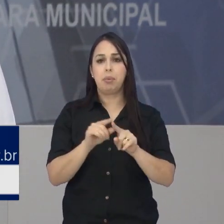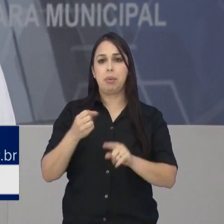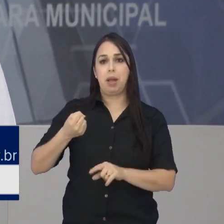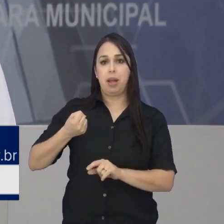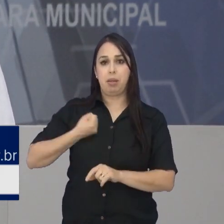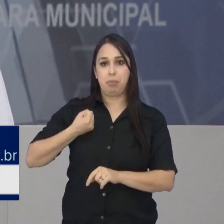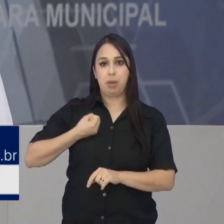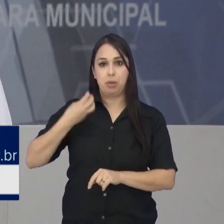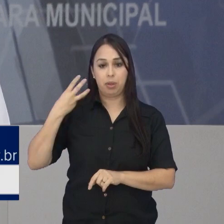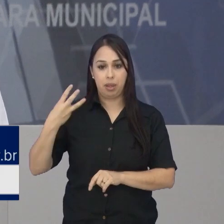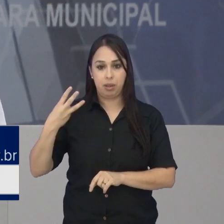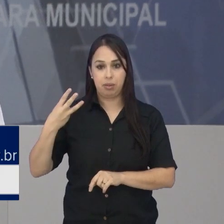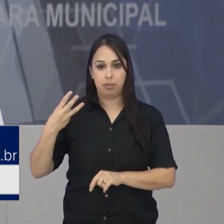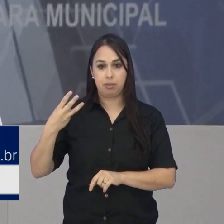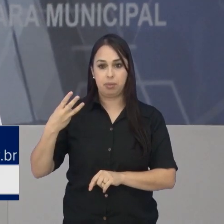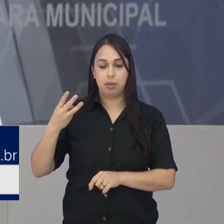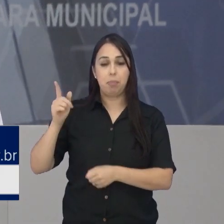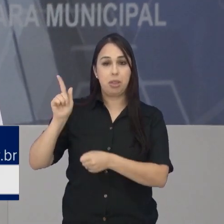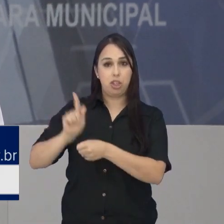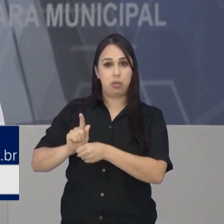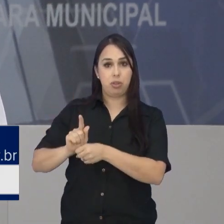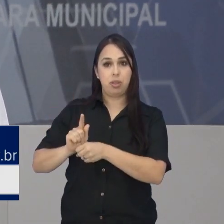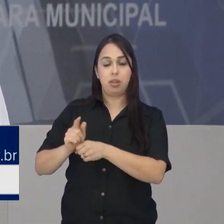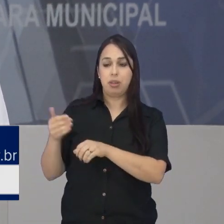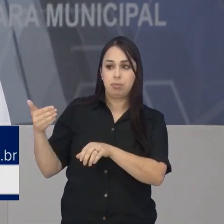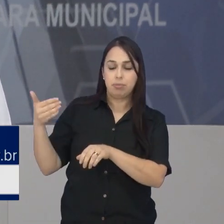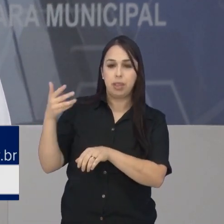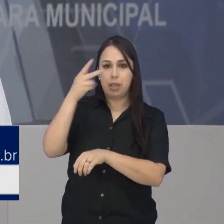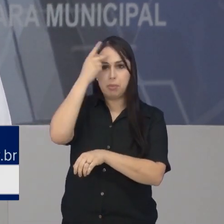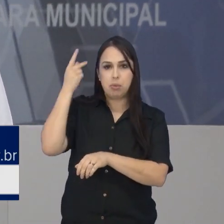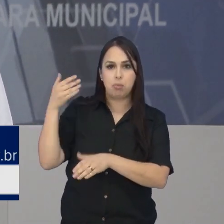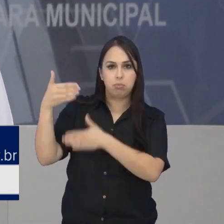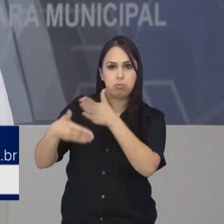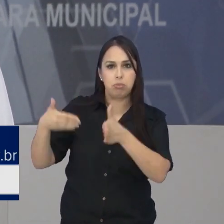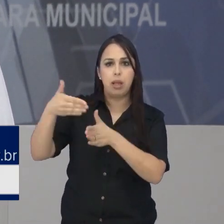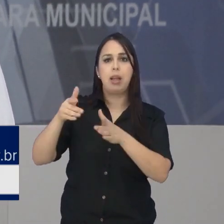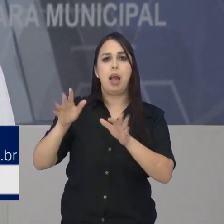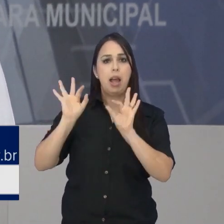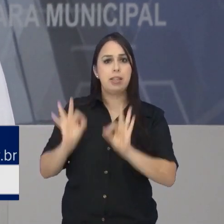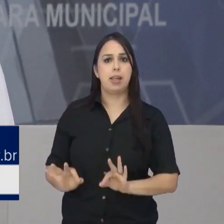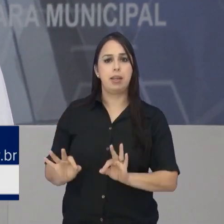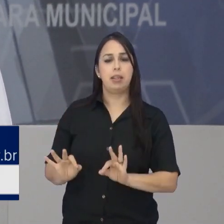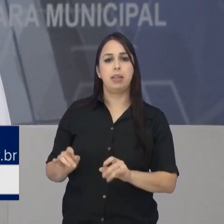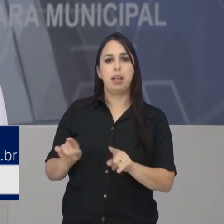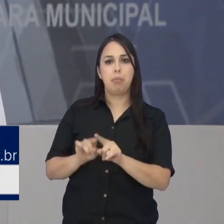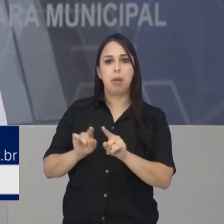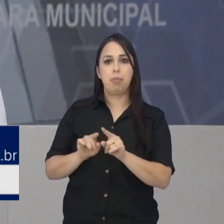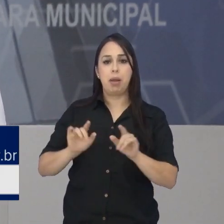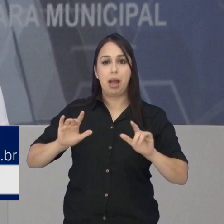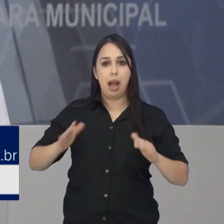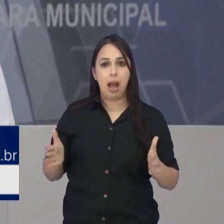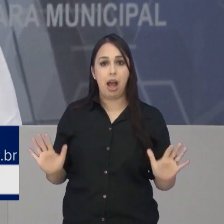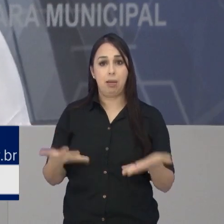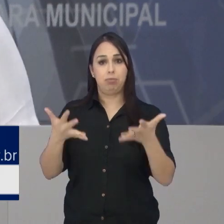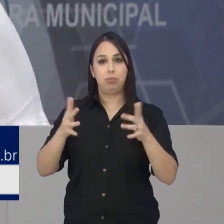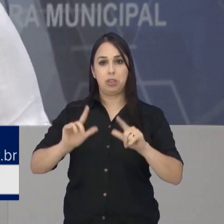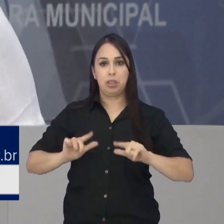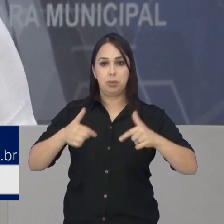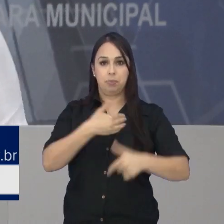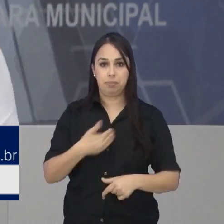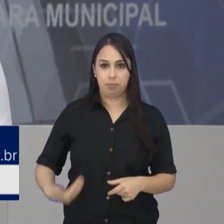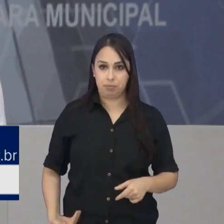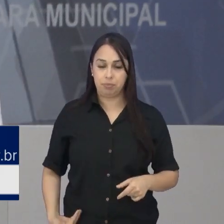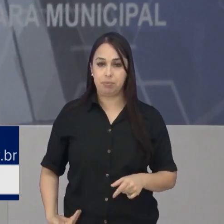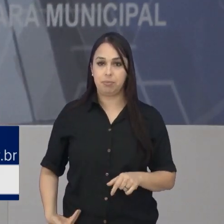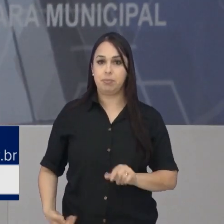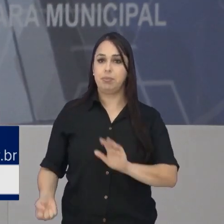que uma gestão participativa é fundamental para a legítima e eficiente promoção de políticas públicas, considera-se a